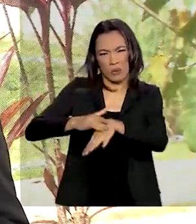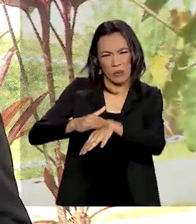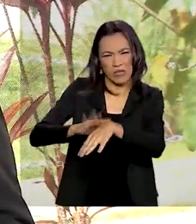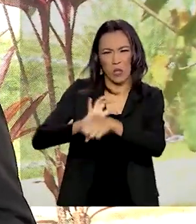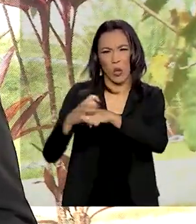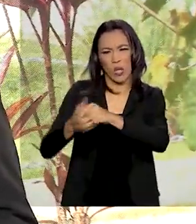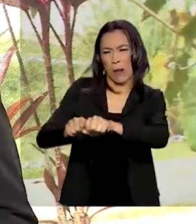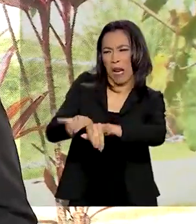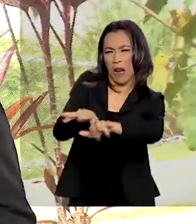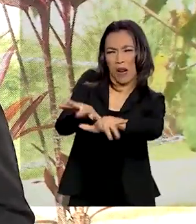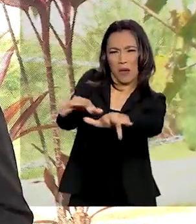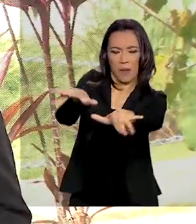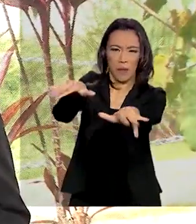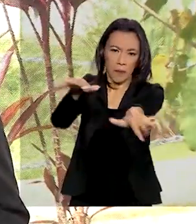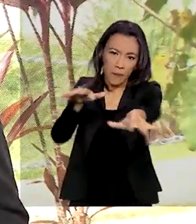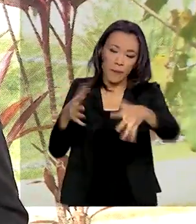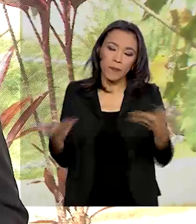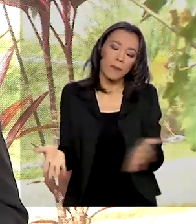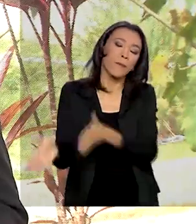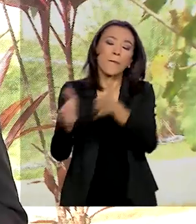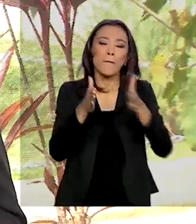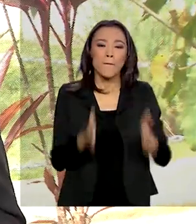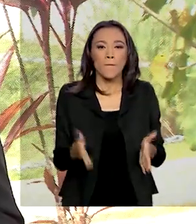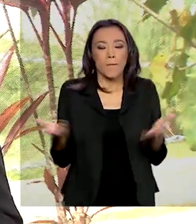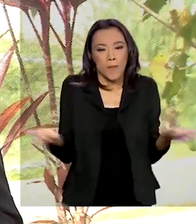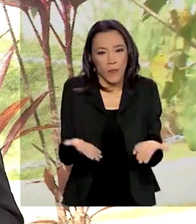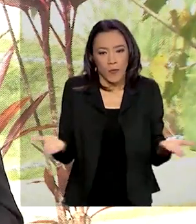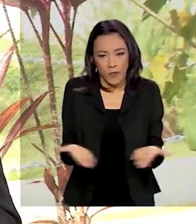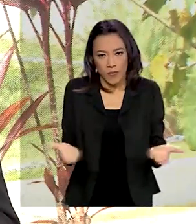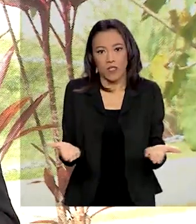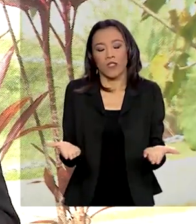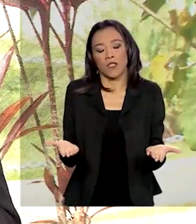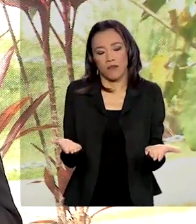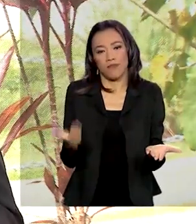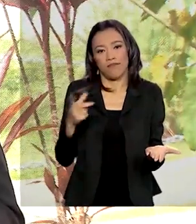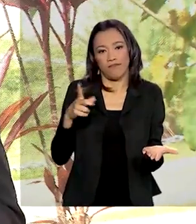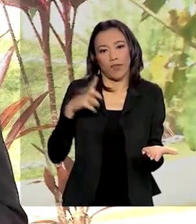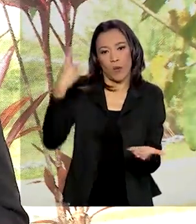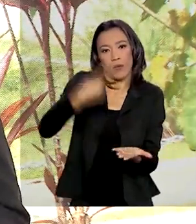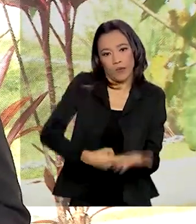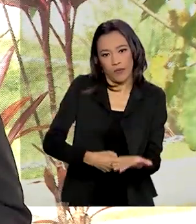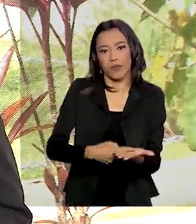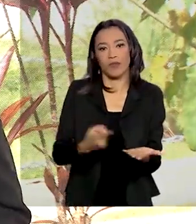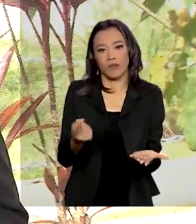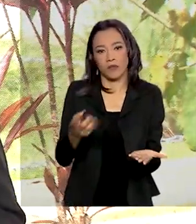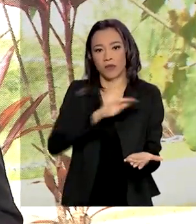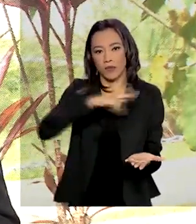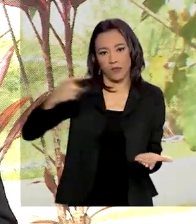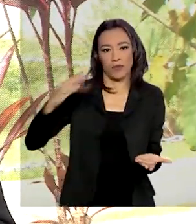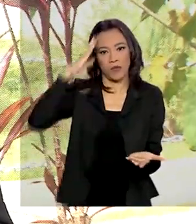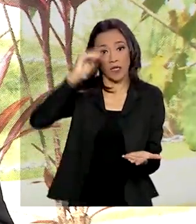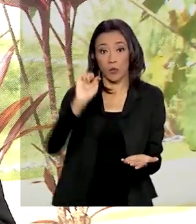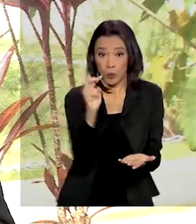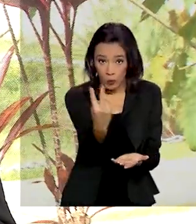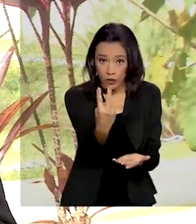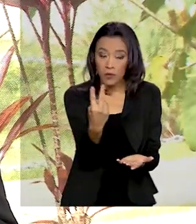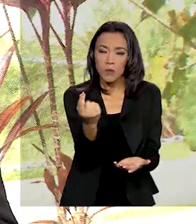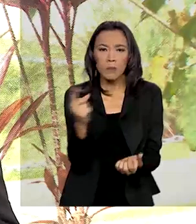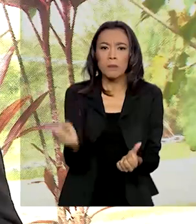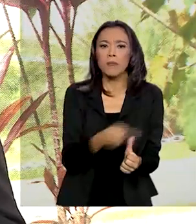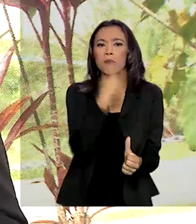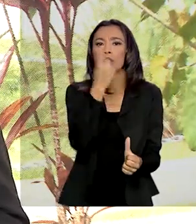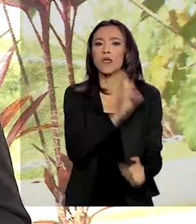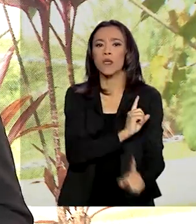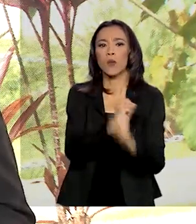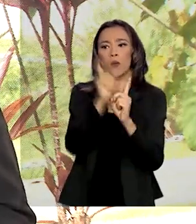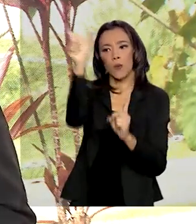Em relação à agenda do presidente Jair Bolsonaro para hoje, ele tem dois compromissos no Palácio do Planalto. Primeiro, o encontro